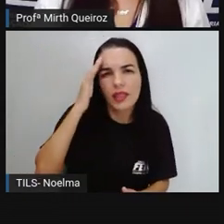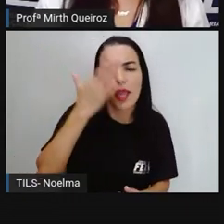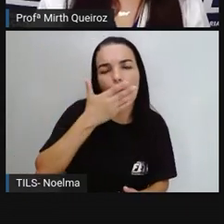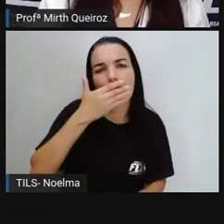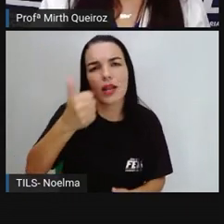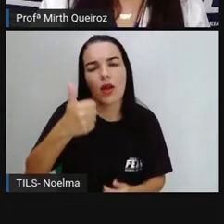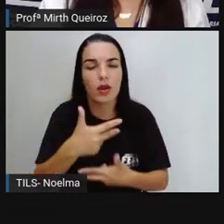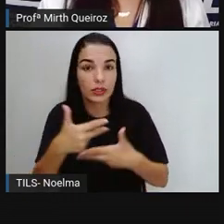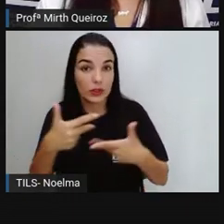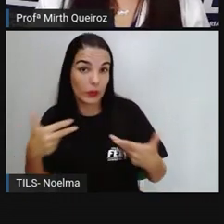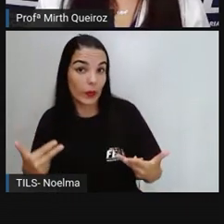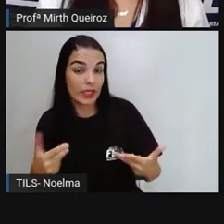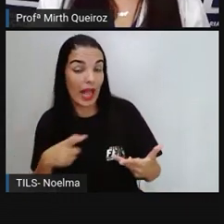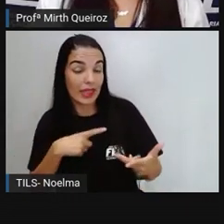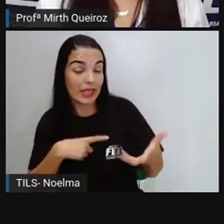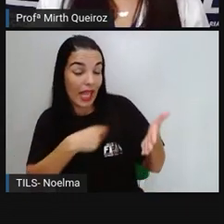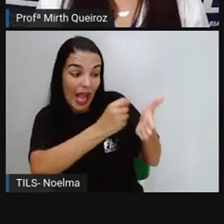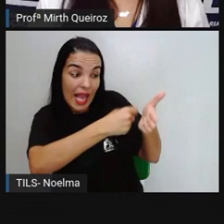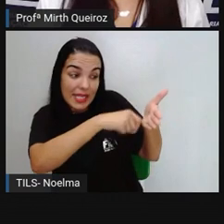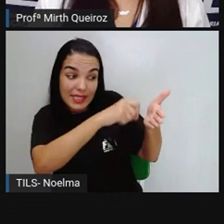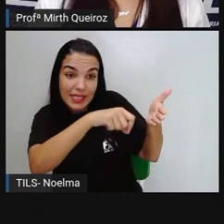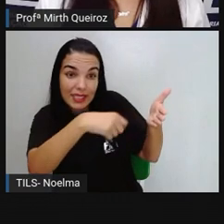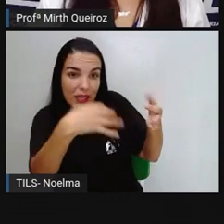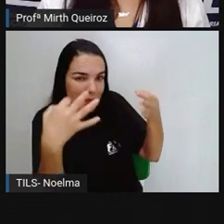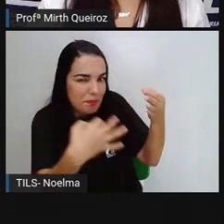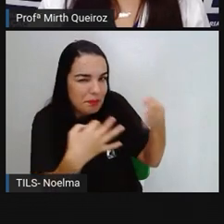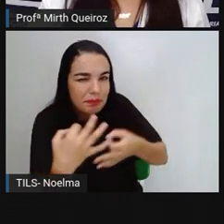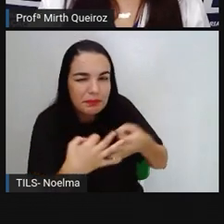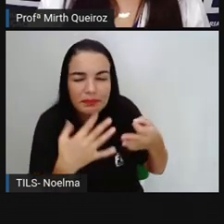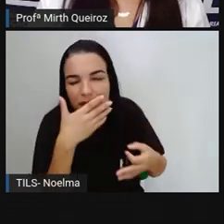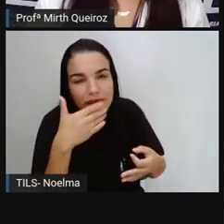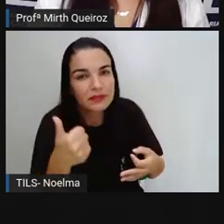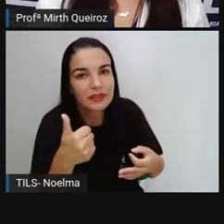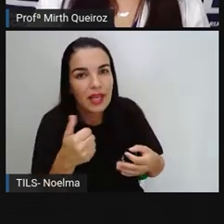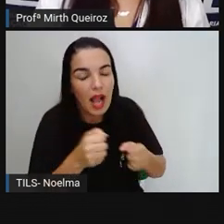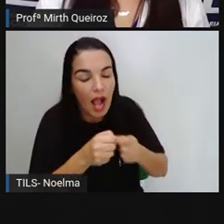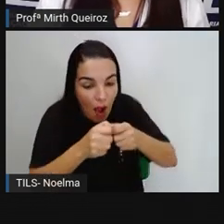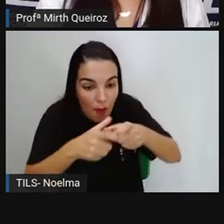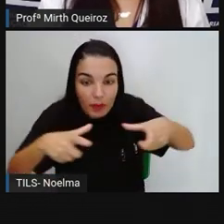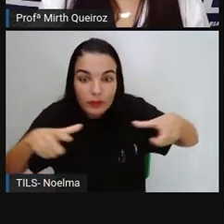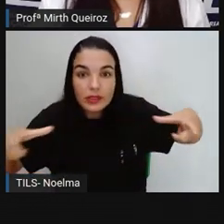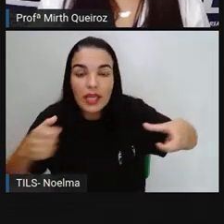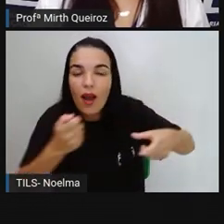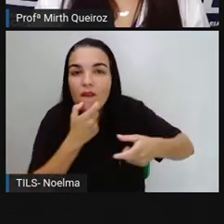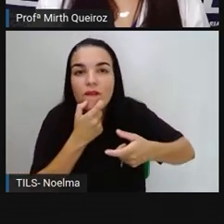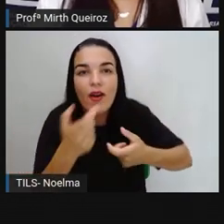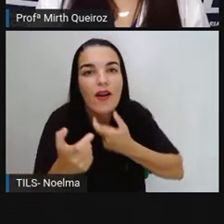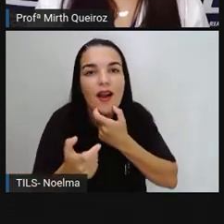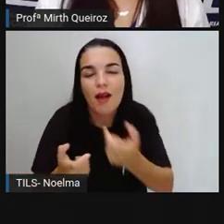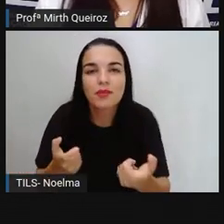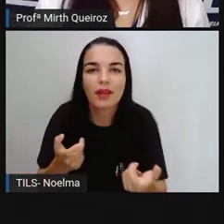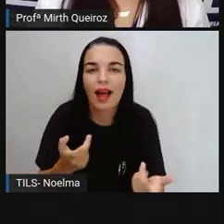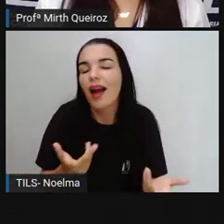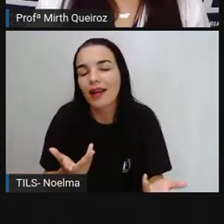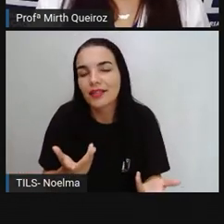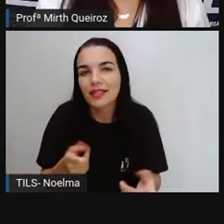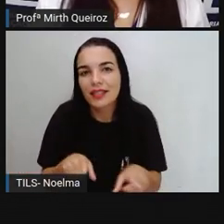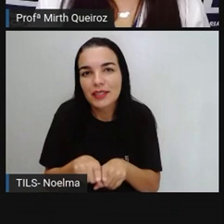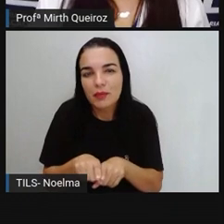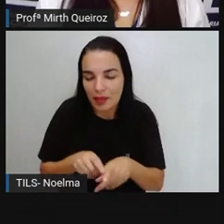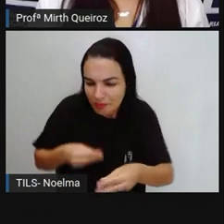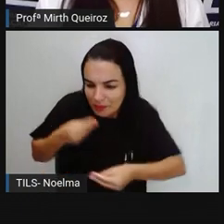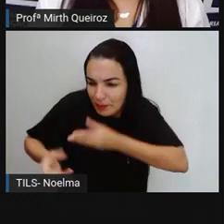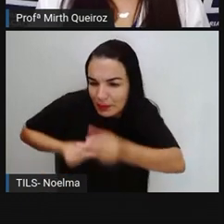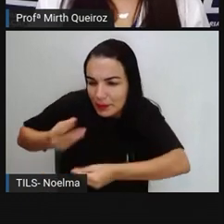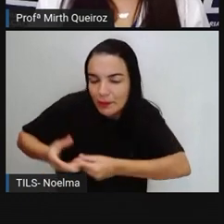coisas, a ter uma escrita melhor, a aumentar aí o seu vocabulário também, estimulando aí